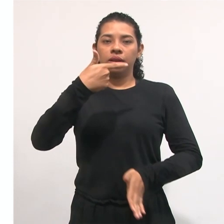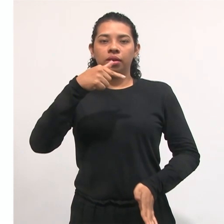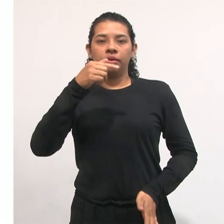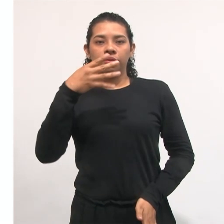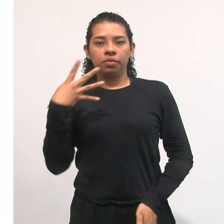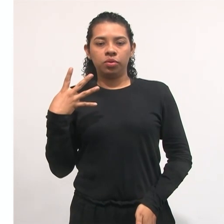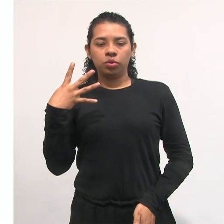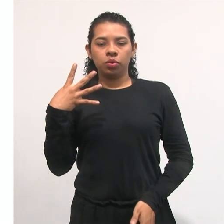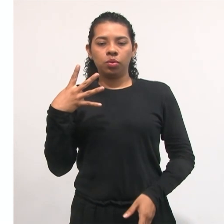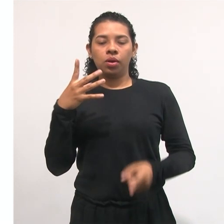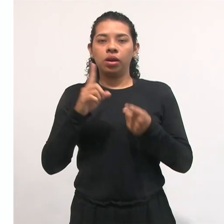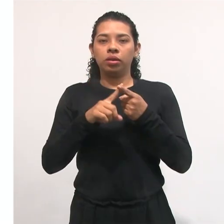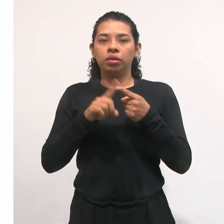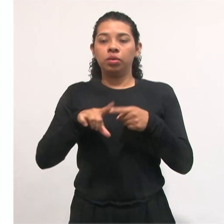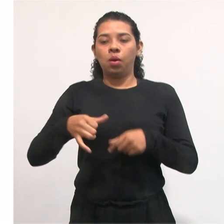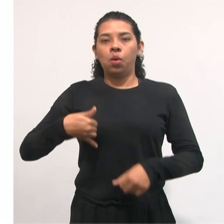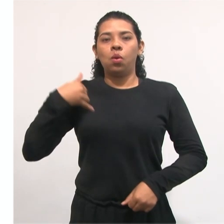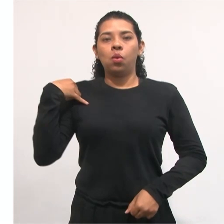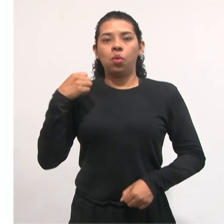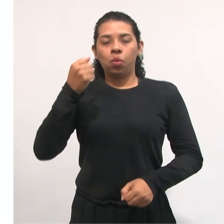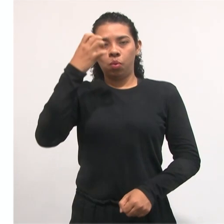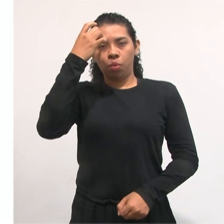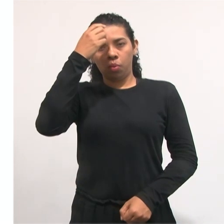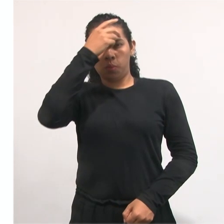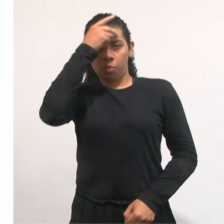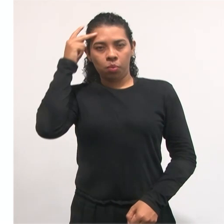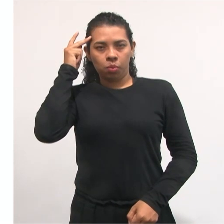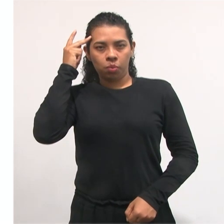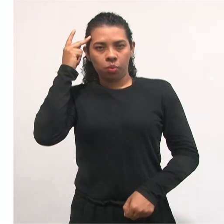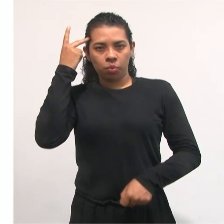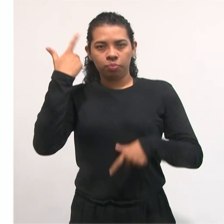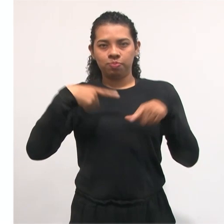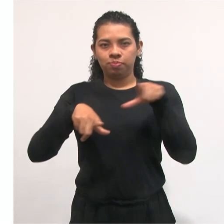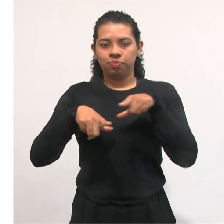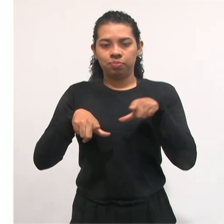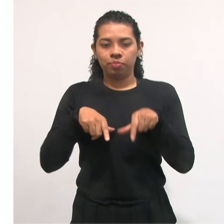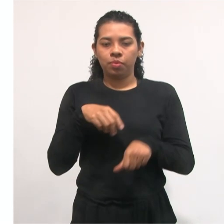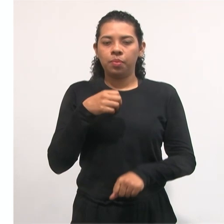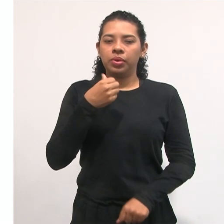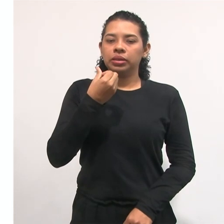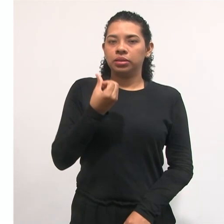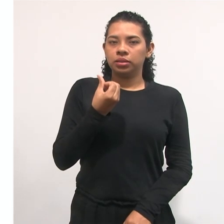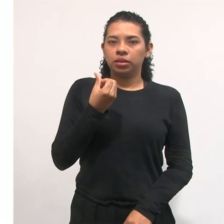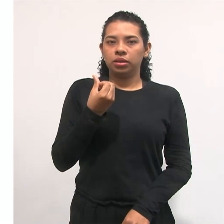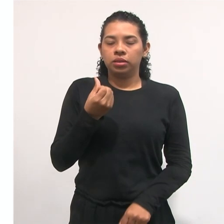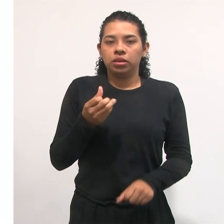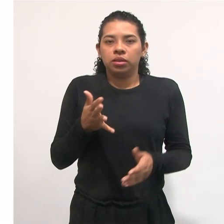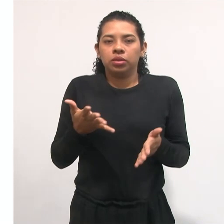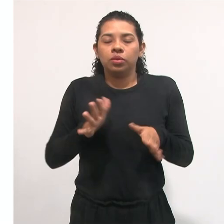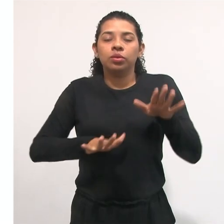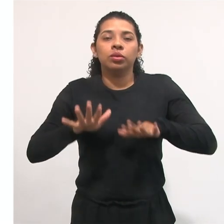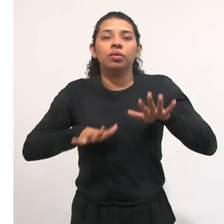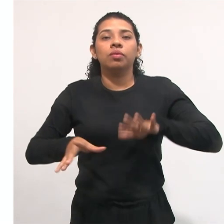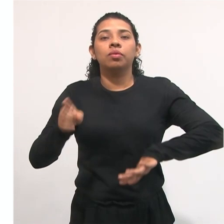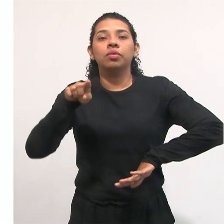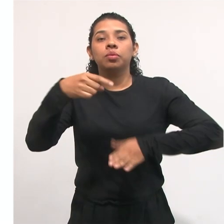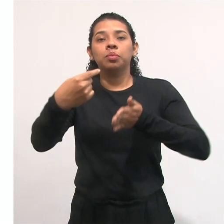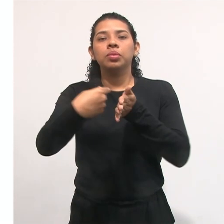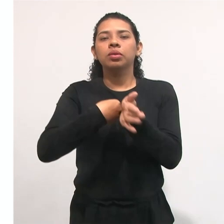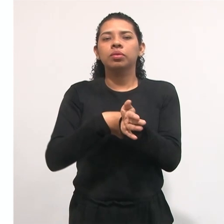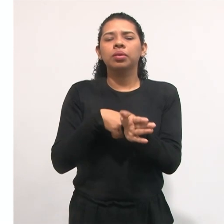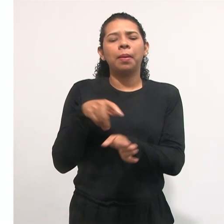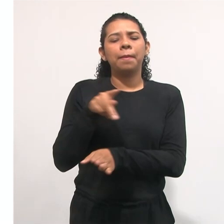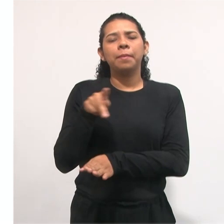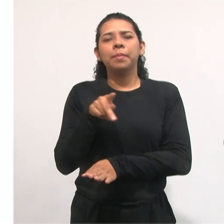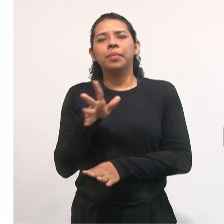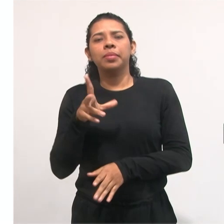palatáveis dessa forma, entendeu? Mas aqui, o segredo aqui é qual é o tamanho dessa classe? Alguém pode falar, professor, por que você escolheu